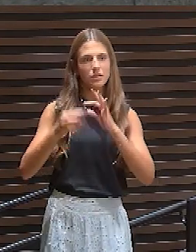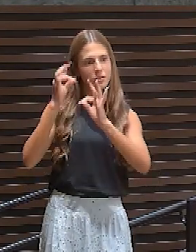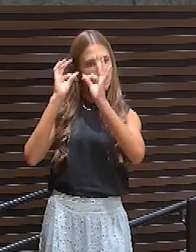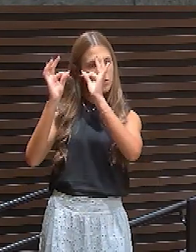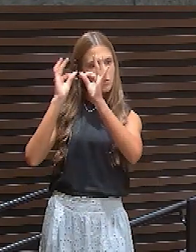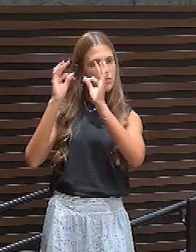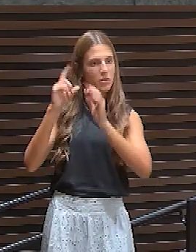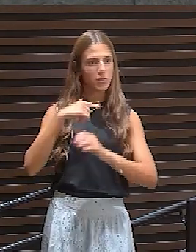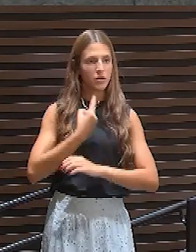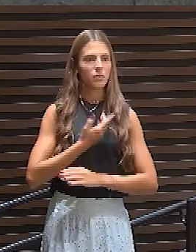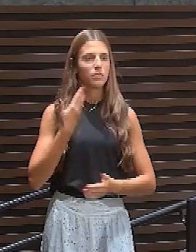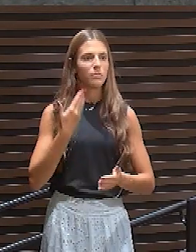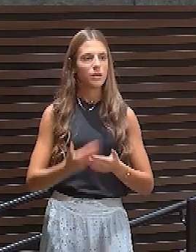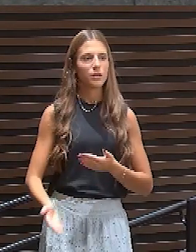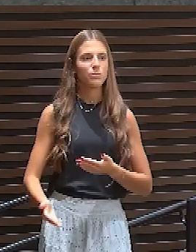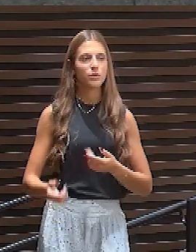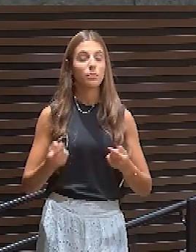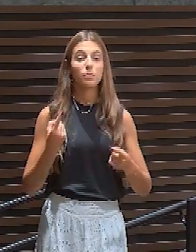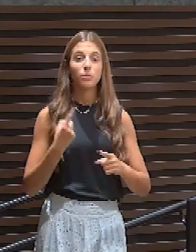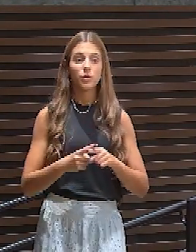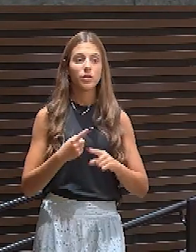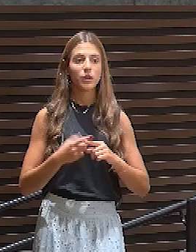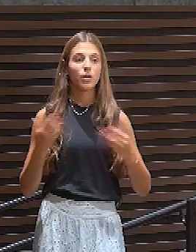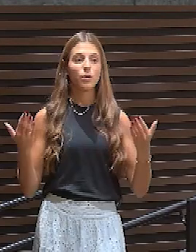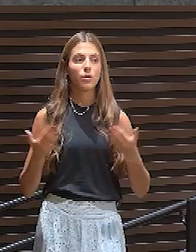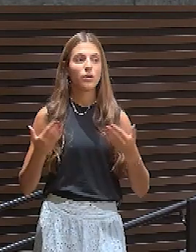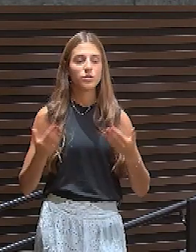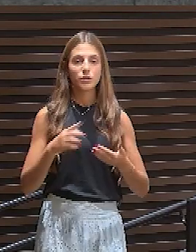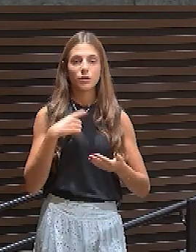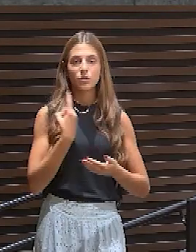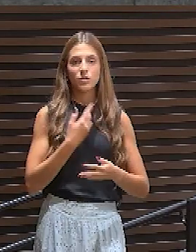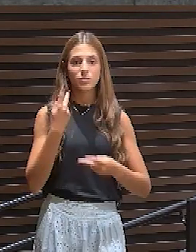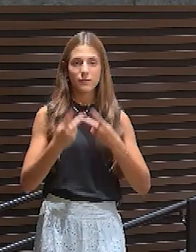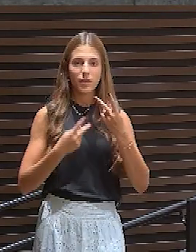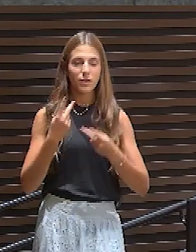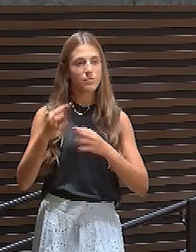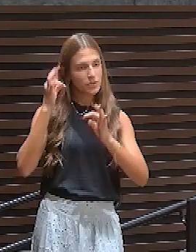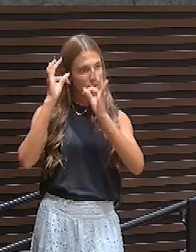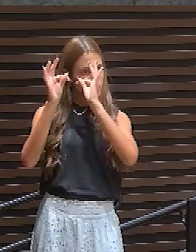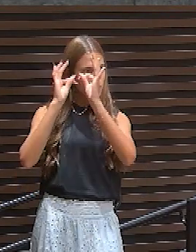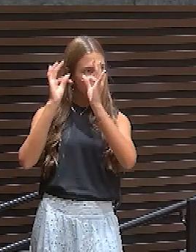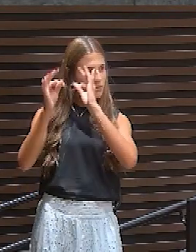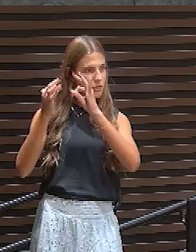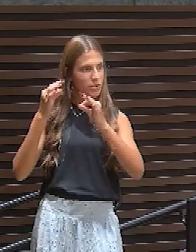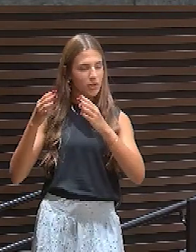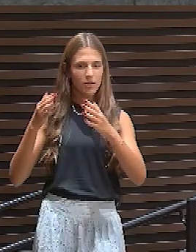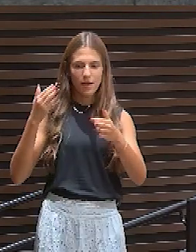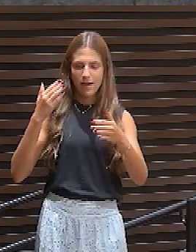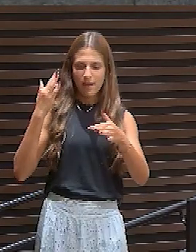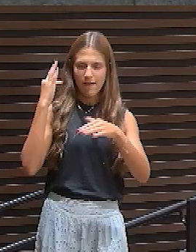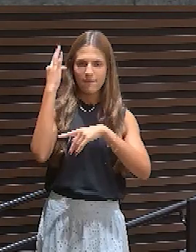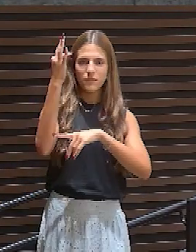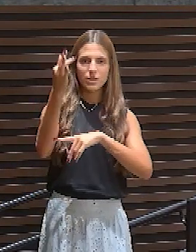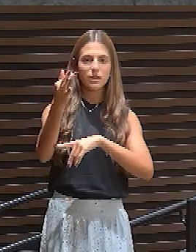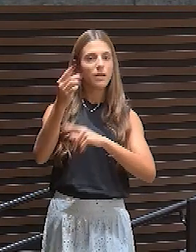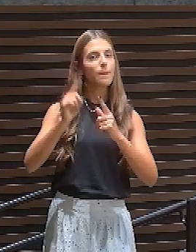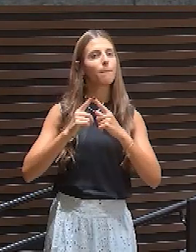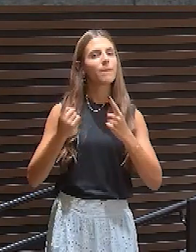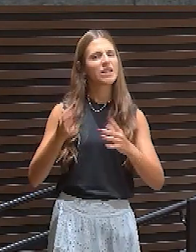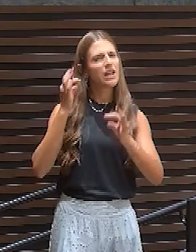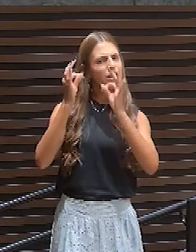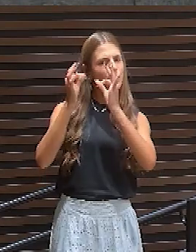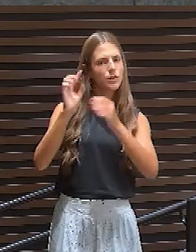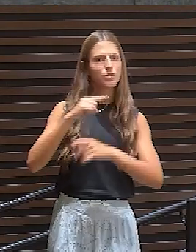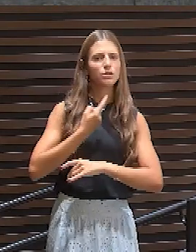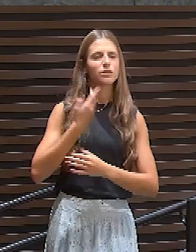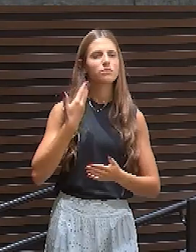hoje nós falamos de tecnologia avançada. E a tecnologia que nós perdemos? Como